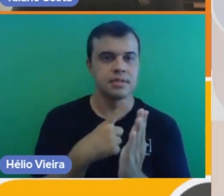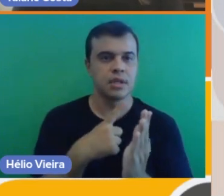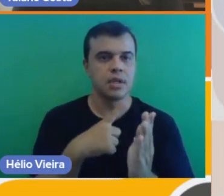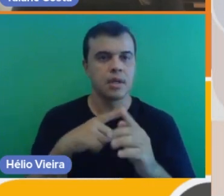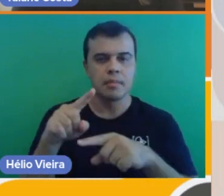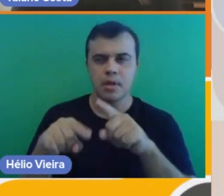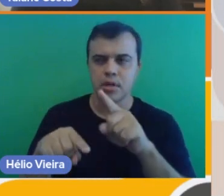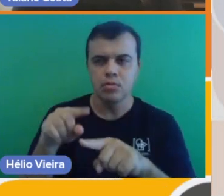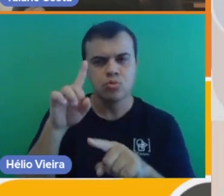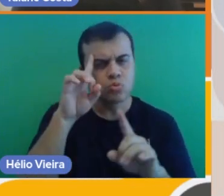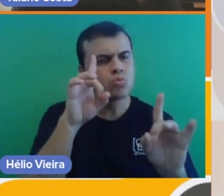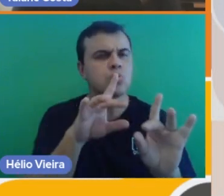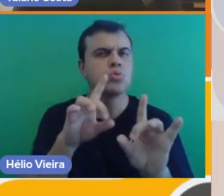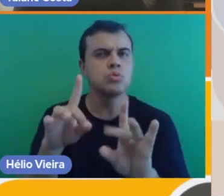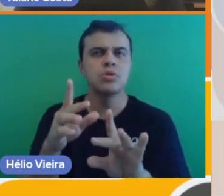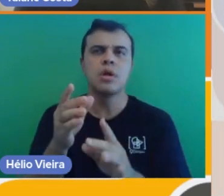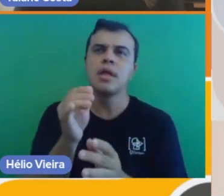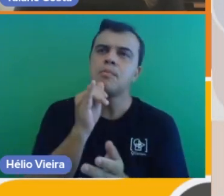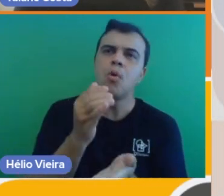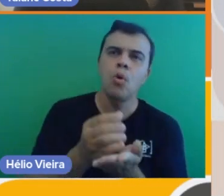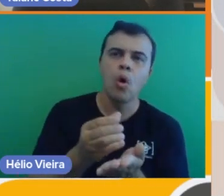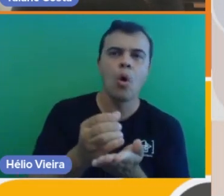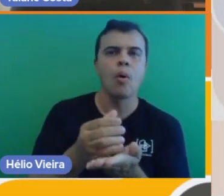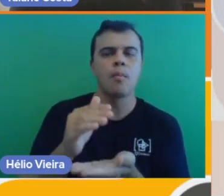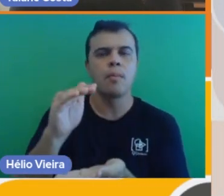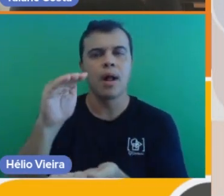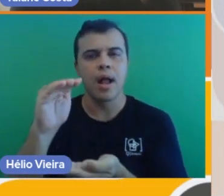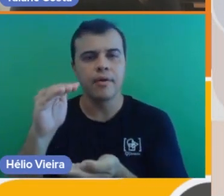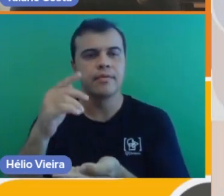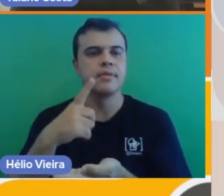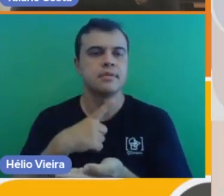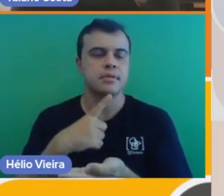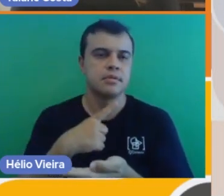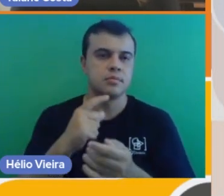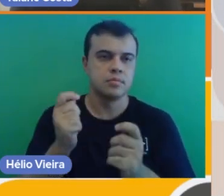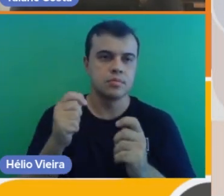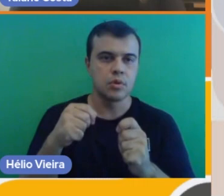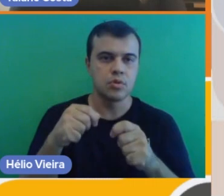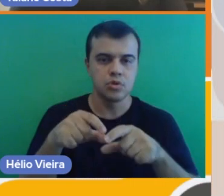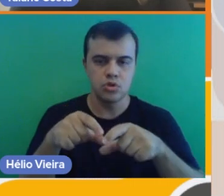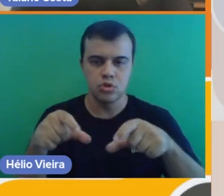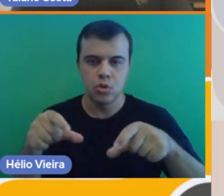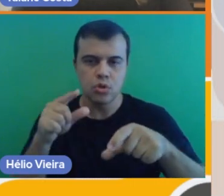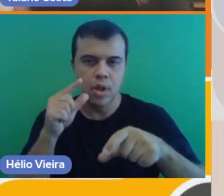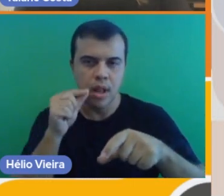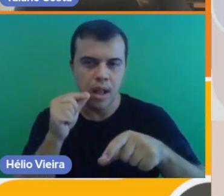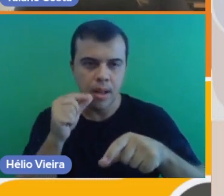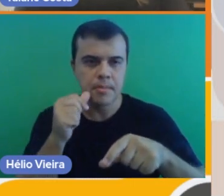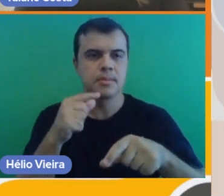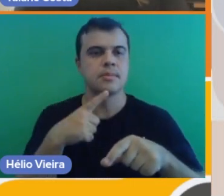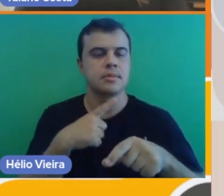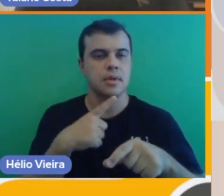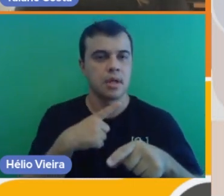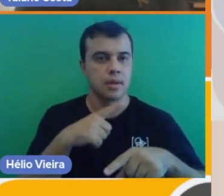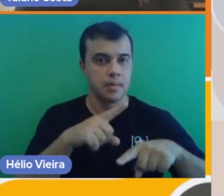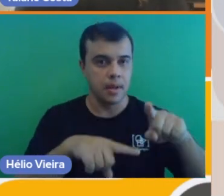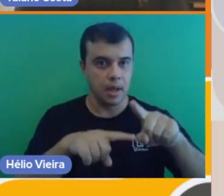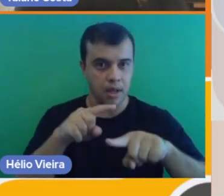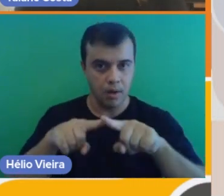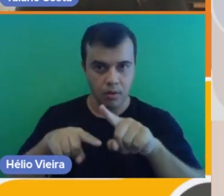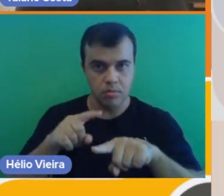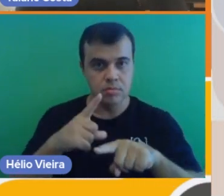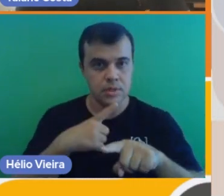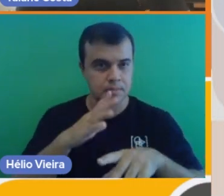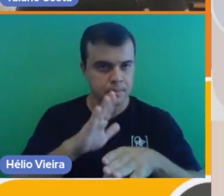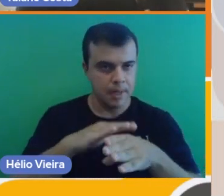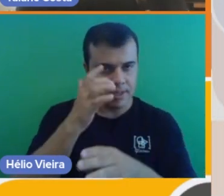do cotidiano, que pode ser um copo, pode ser uma garrafa, pode ser um estojo, né? Pode ser objetos que possam ser mais